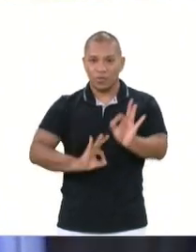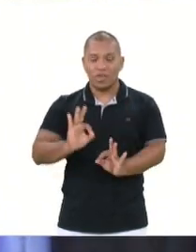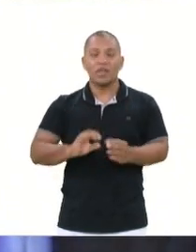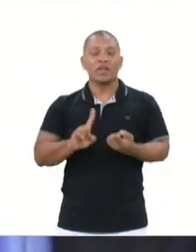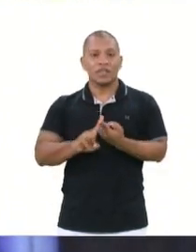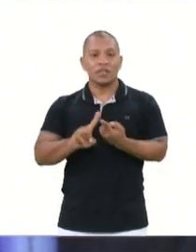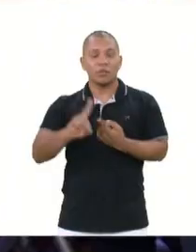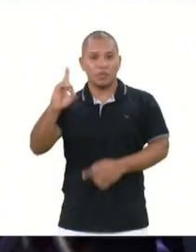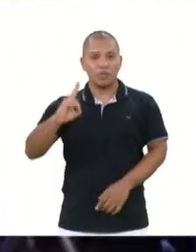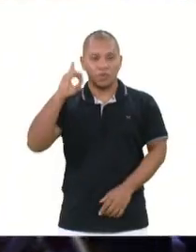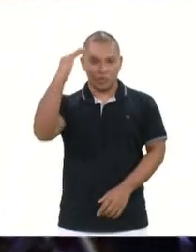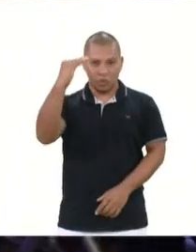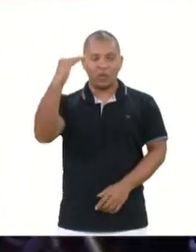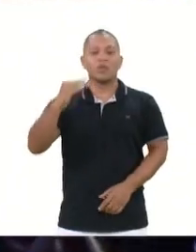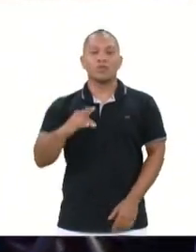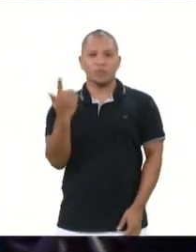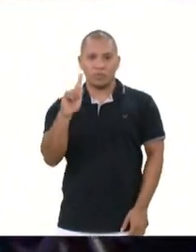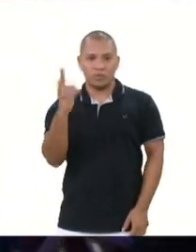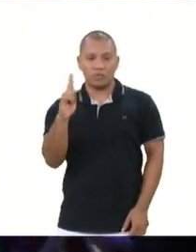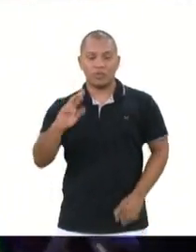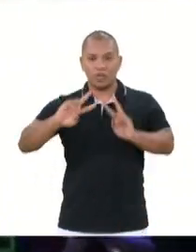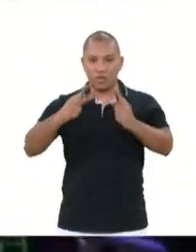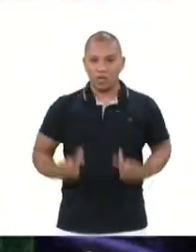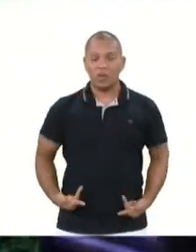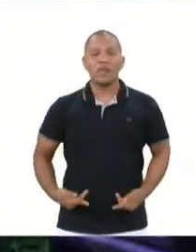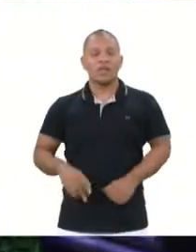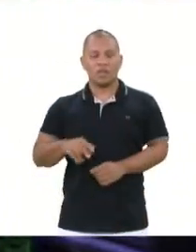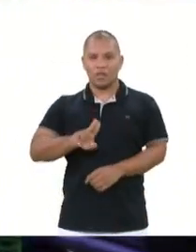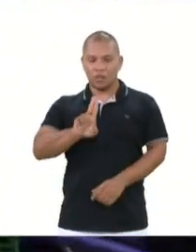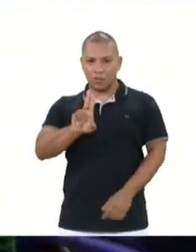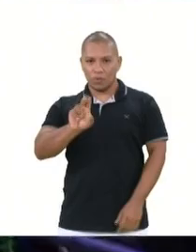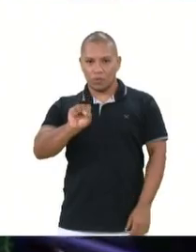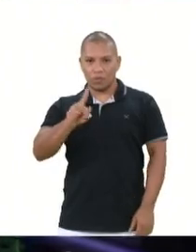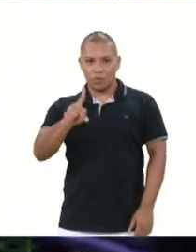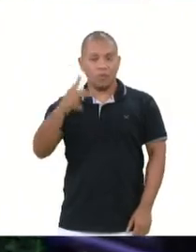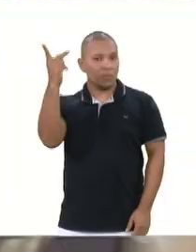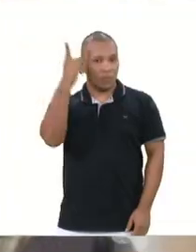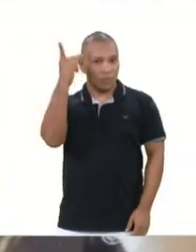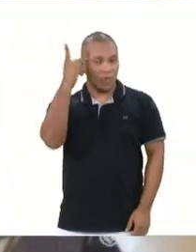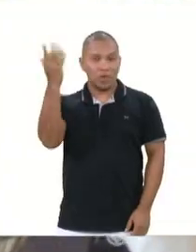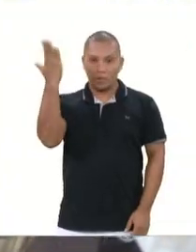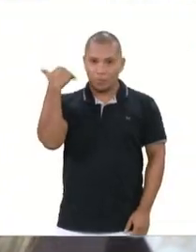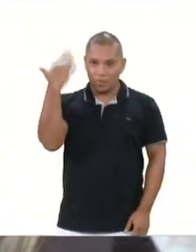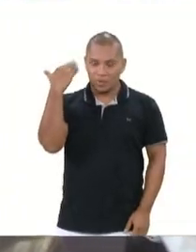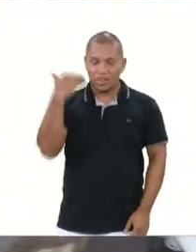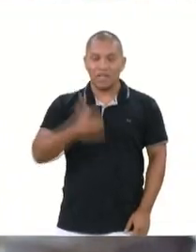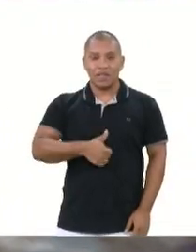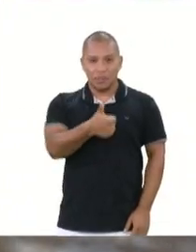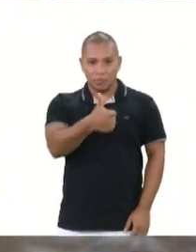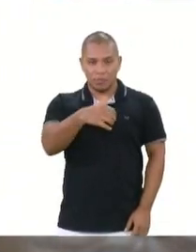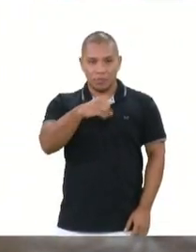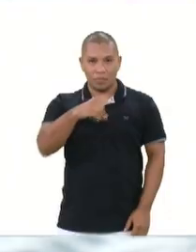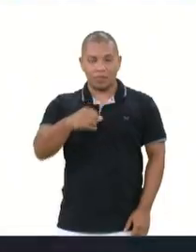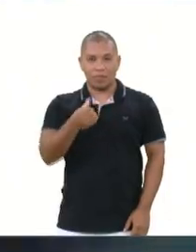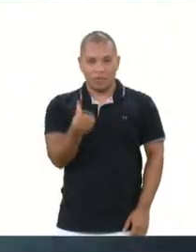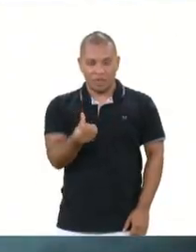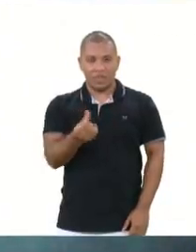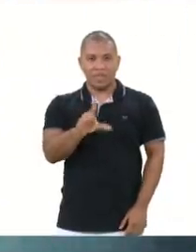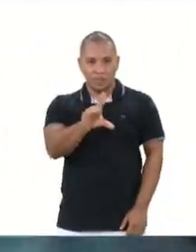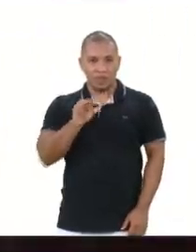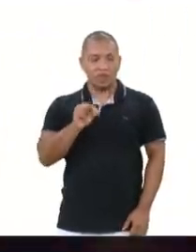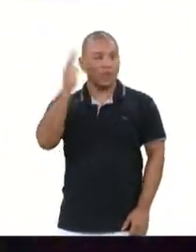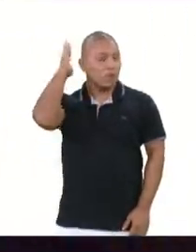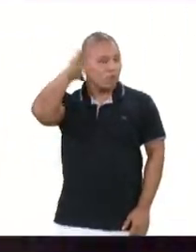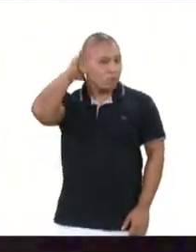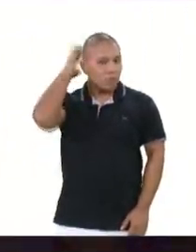Universidade de São Paulo. Foi eleito prefeito de Belém em 1996 e o primeiro a ser reeleito. Foi